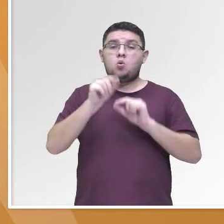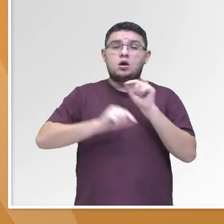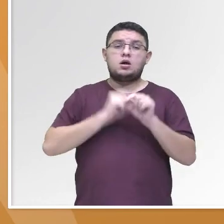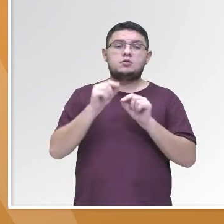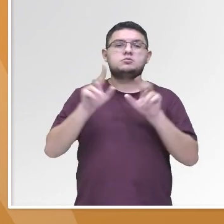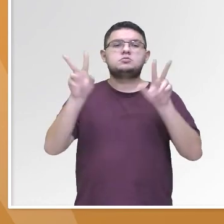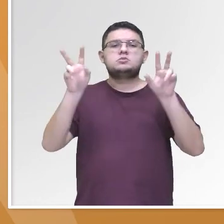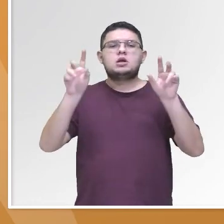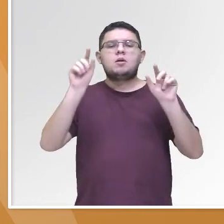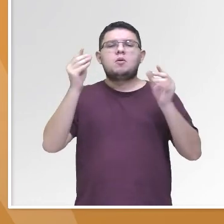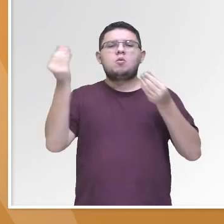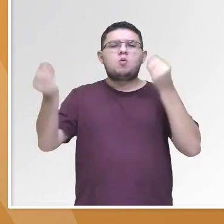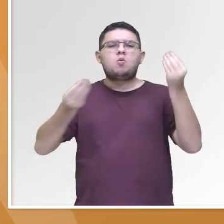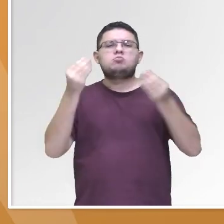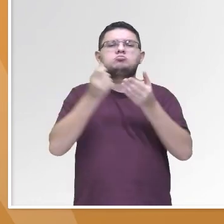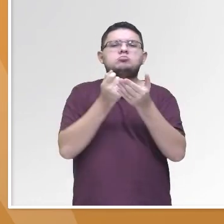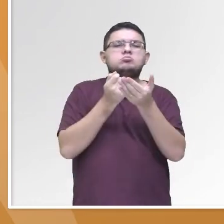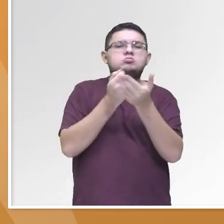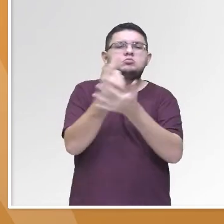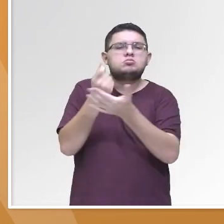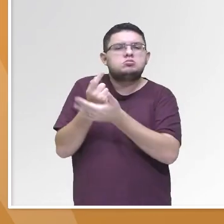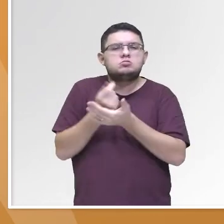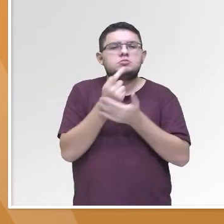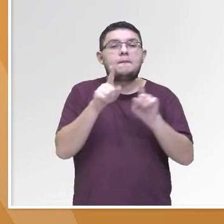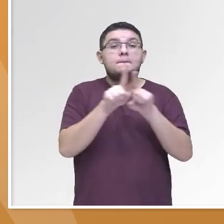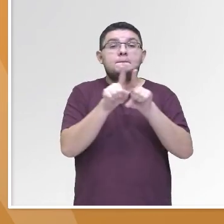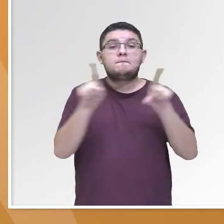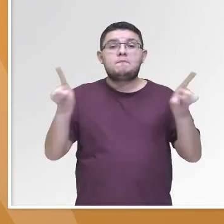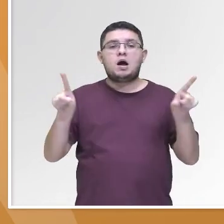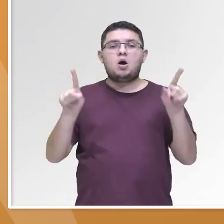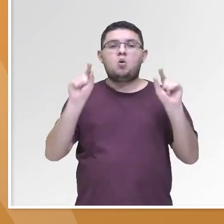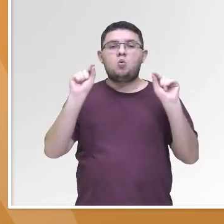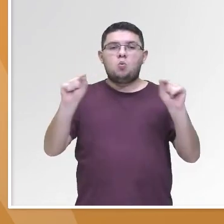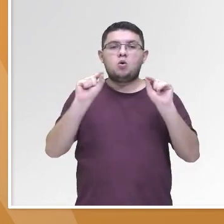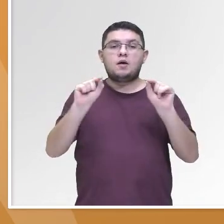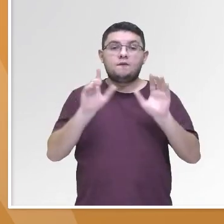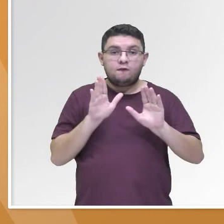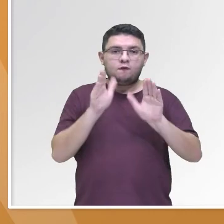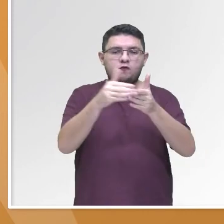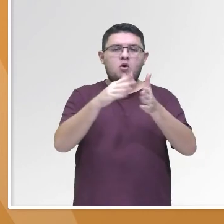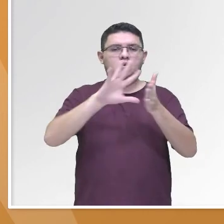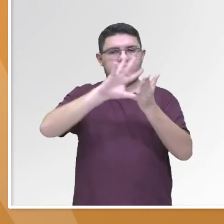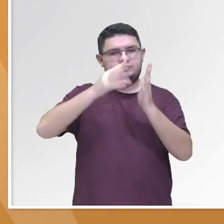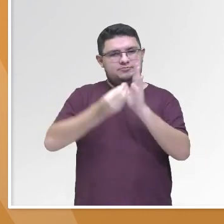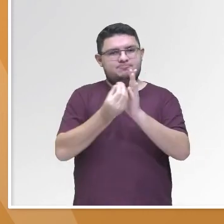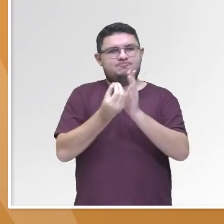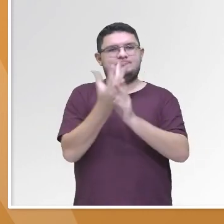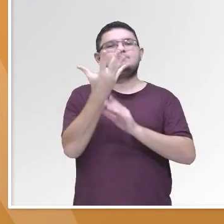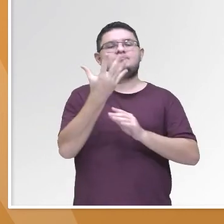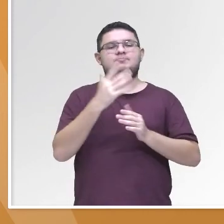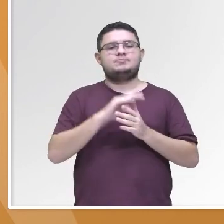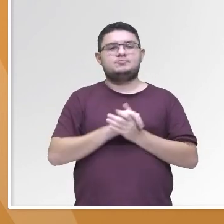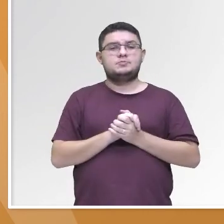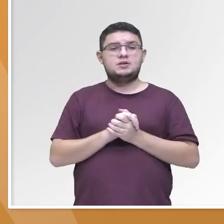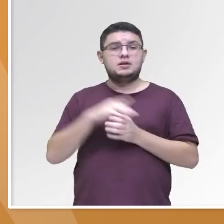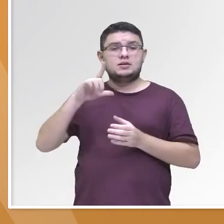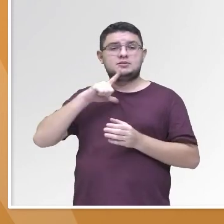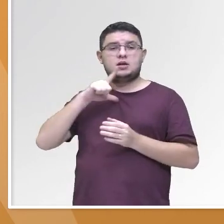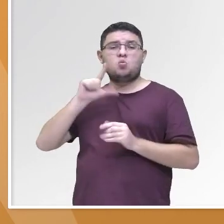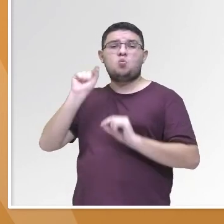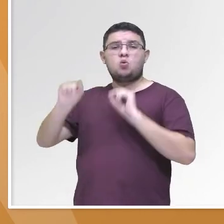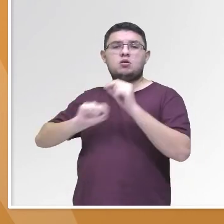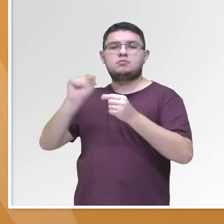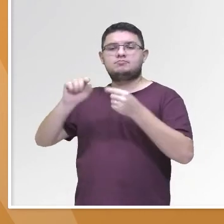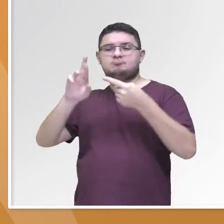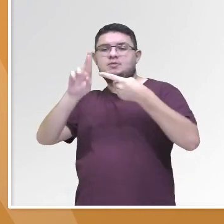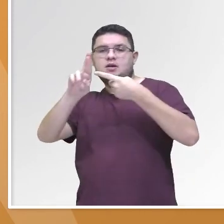sustentável. Aí eu coloquei para vocês, olha, nessa imagem, nós temos aí 3 R's, né? Cada um R tem um